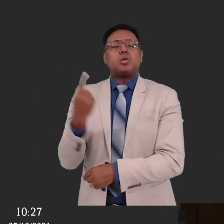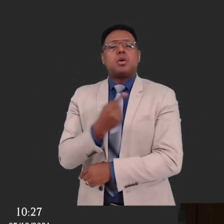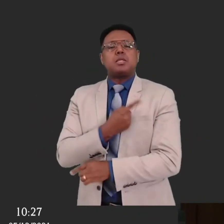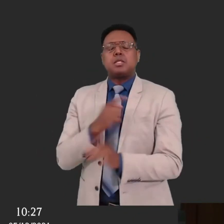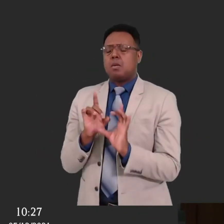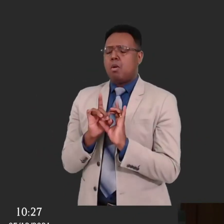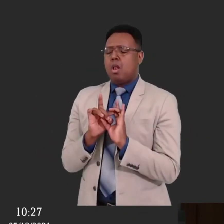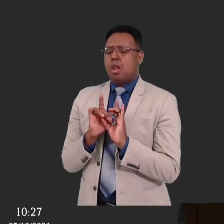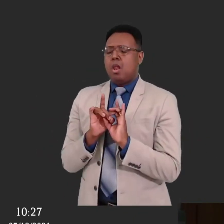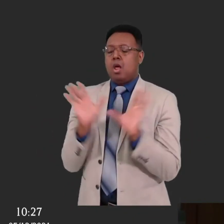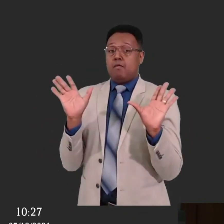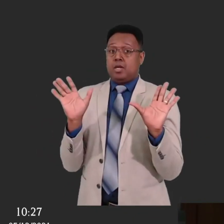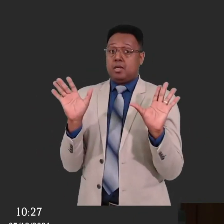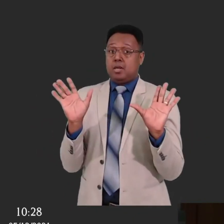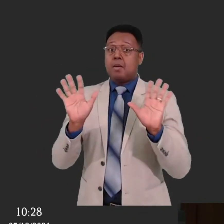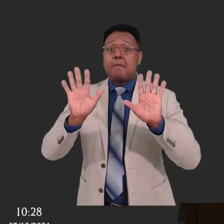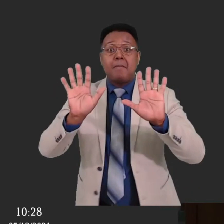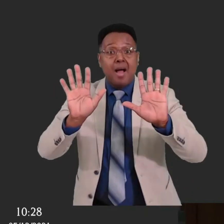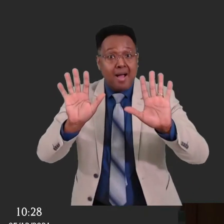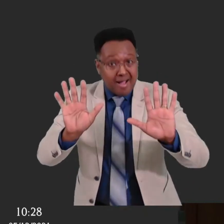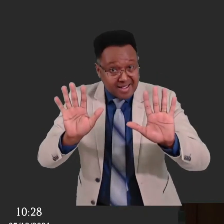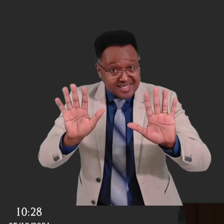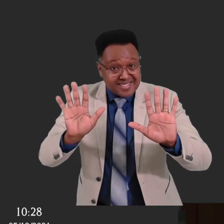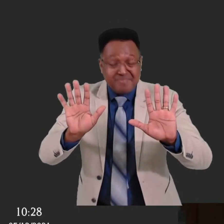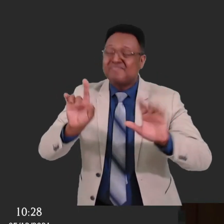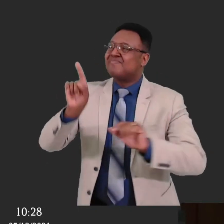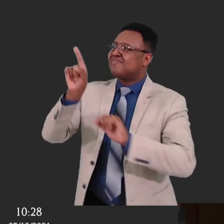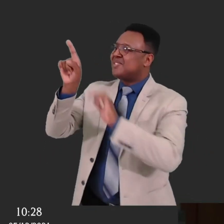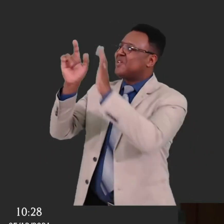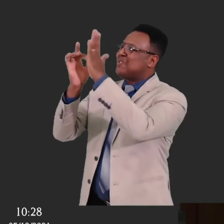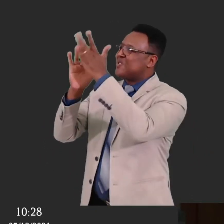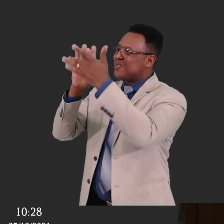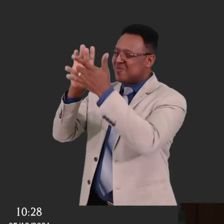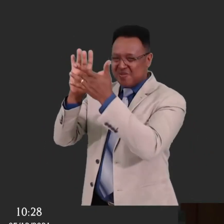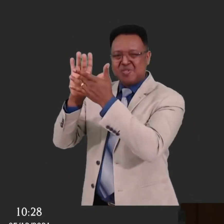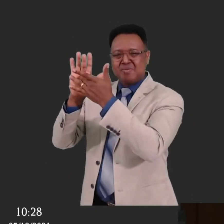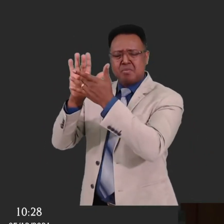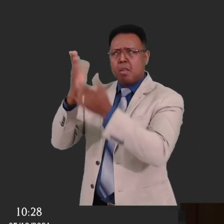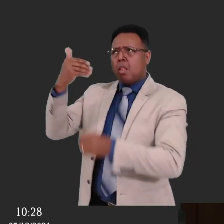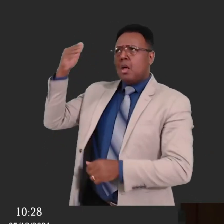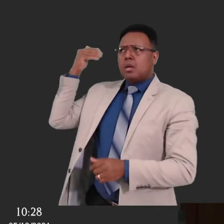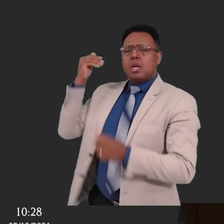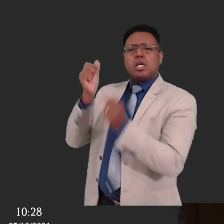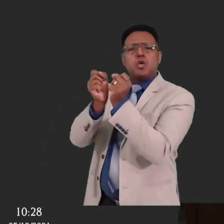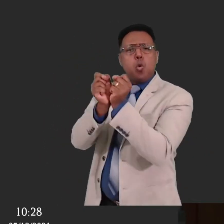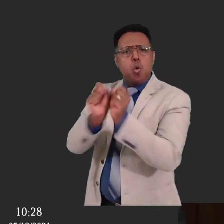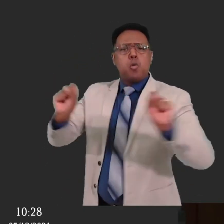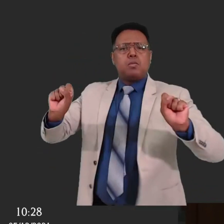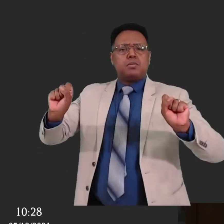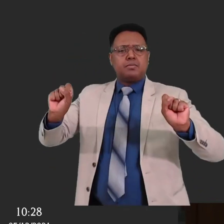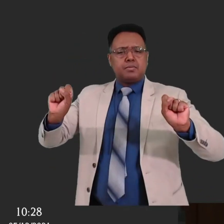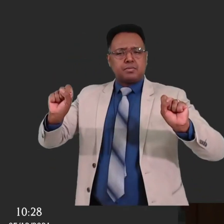liberdade, mas da liberdade com que Cristo nos libertou. E esta liberdade nos fez libertos